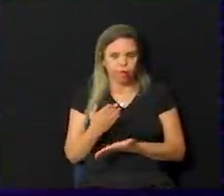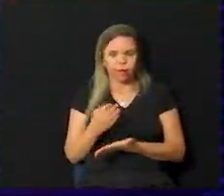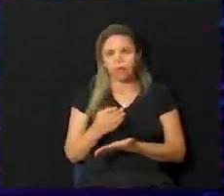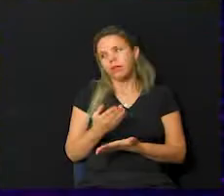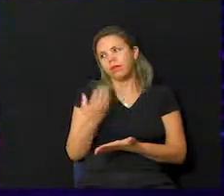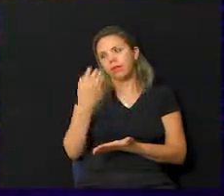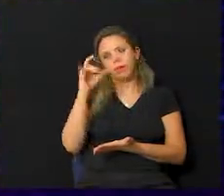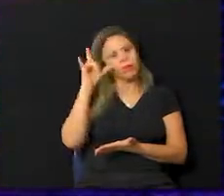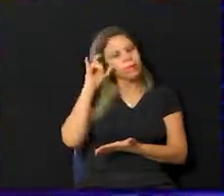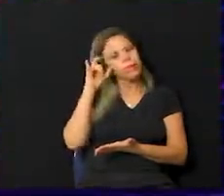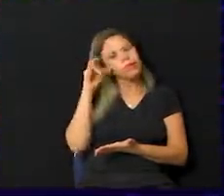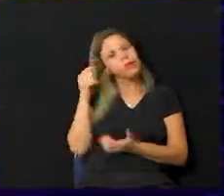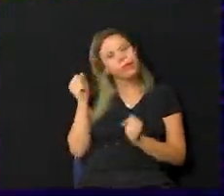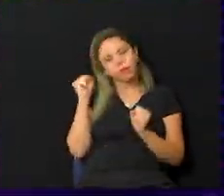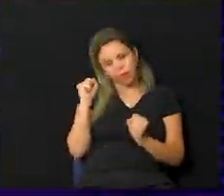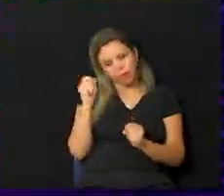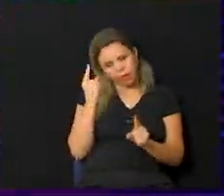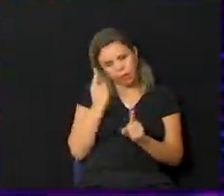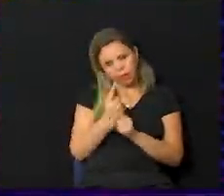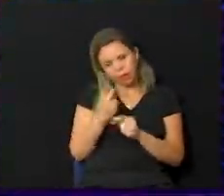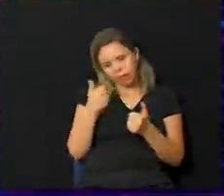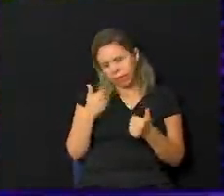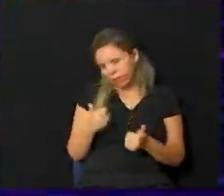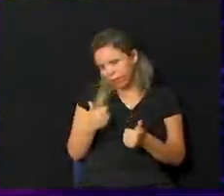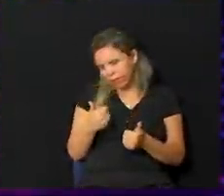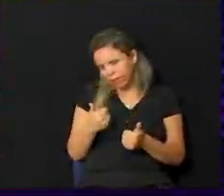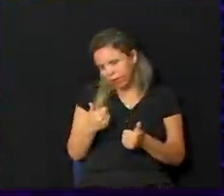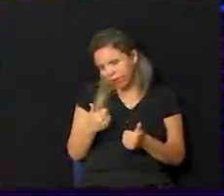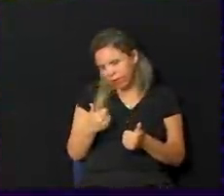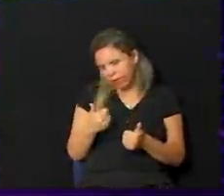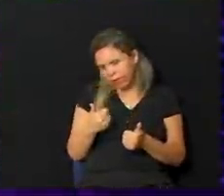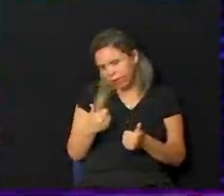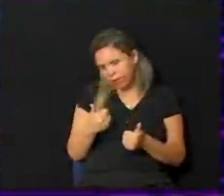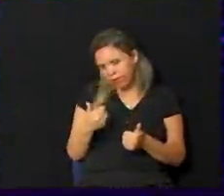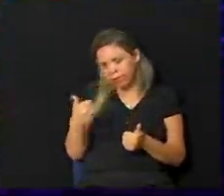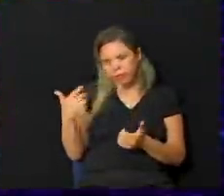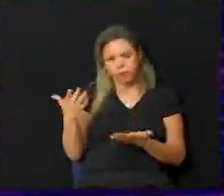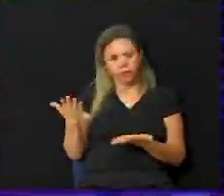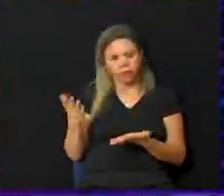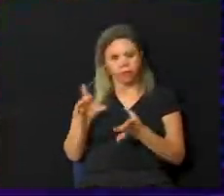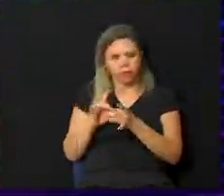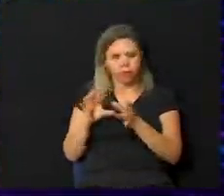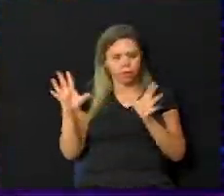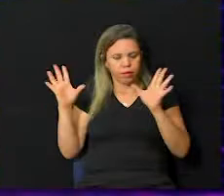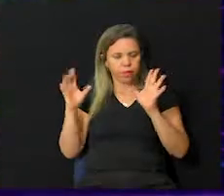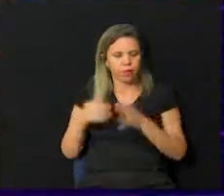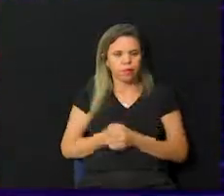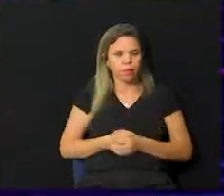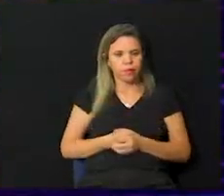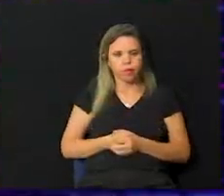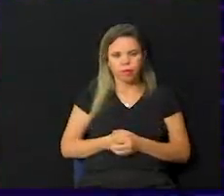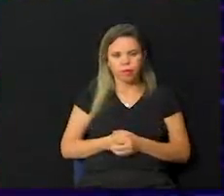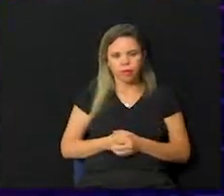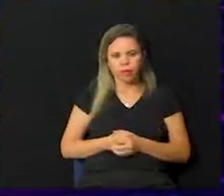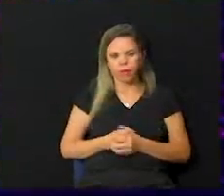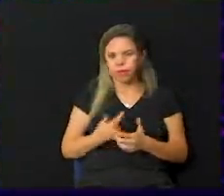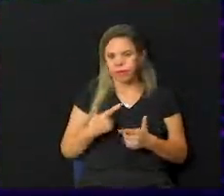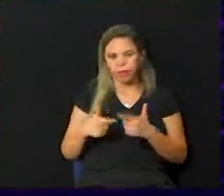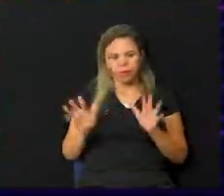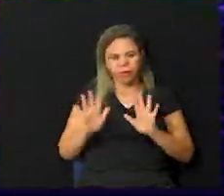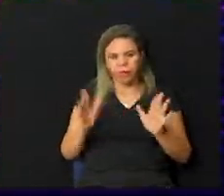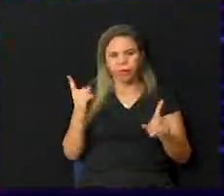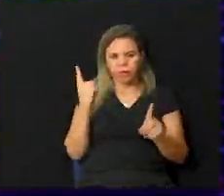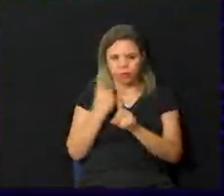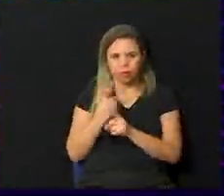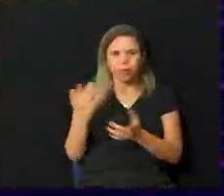bio no Instagram, então não tem erro. Clica no link na bio, clica no primeiro link que está ali na arvorezinha de links e não tem